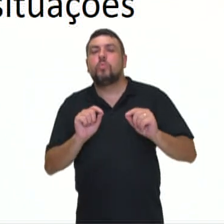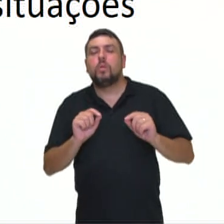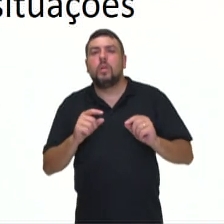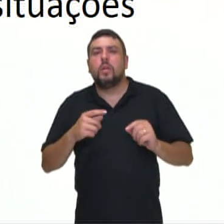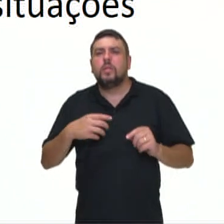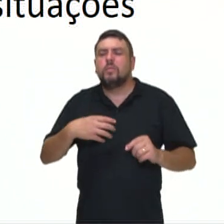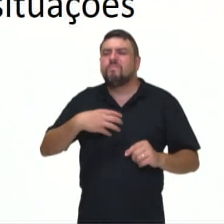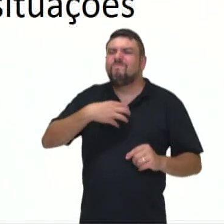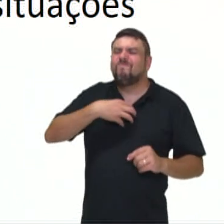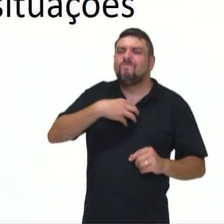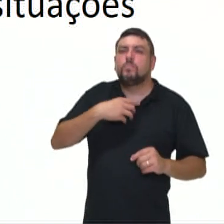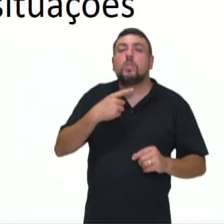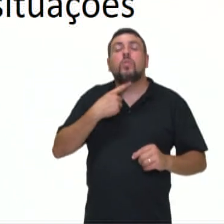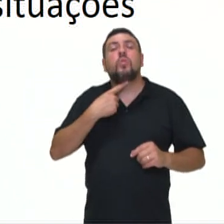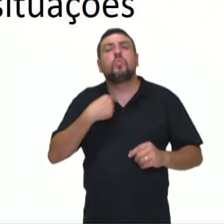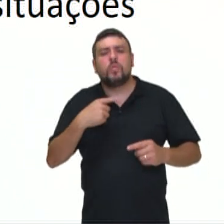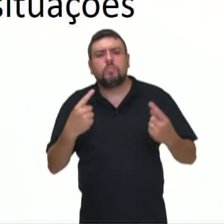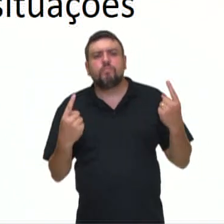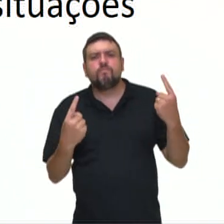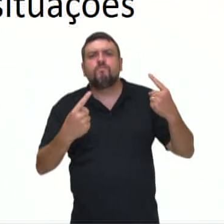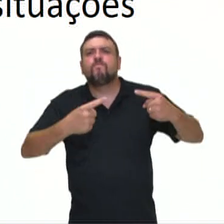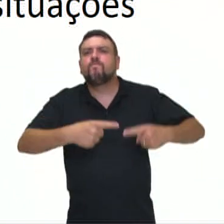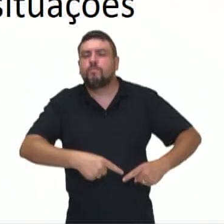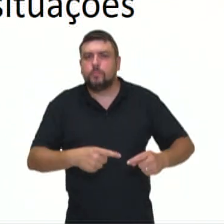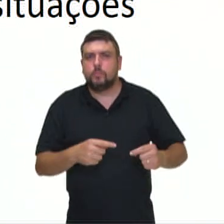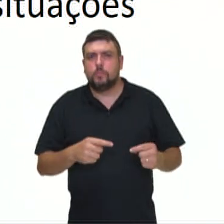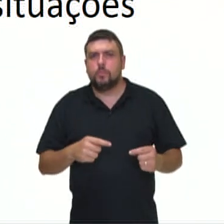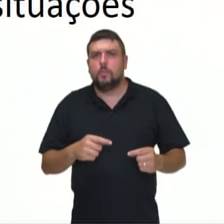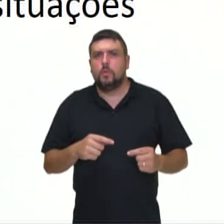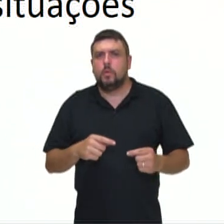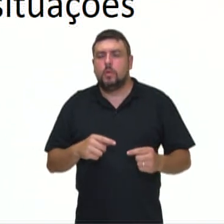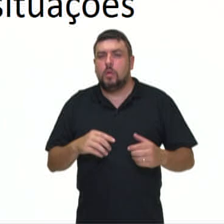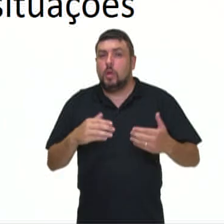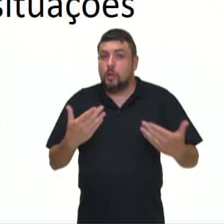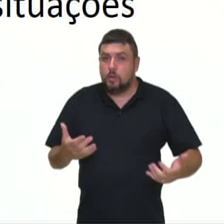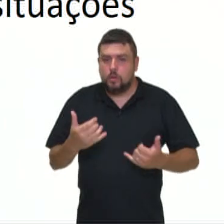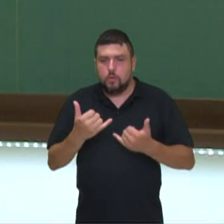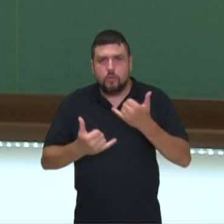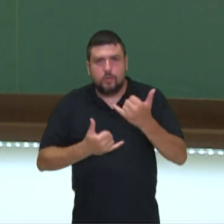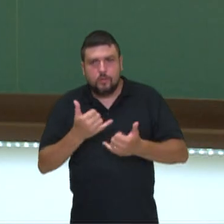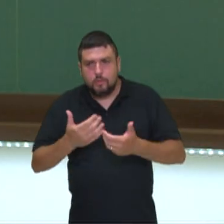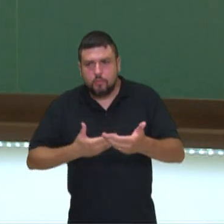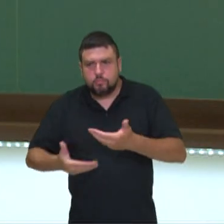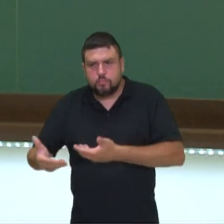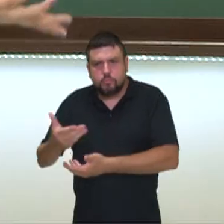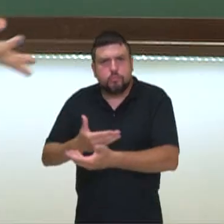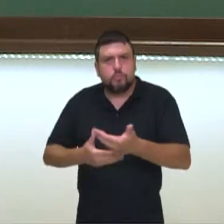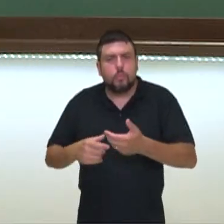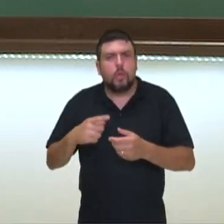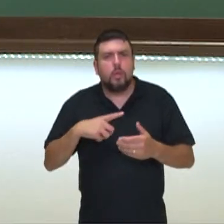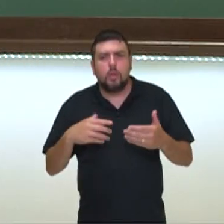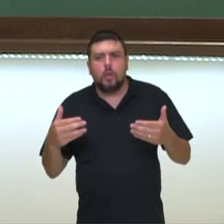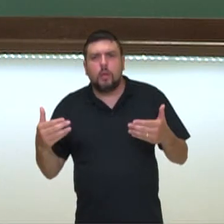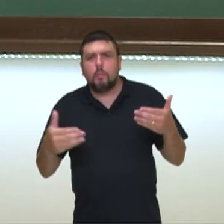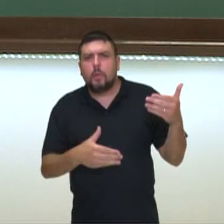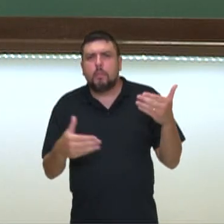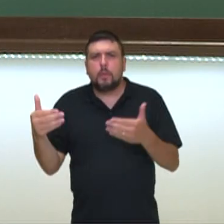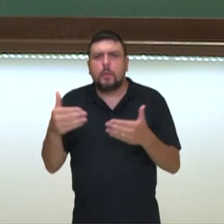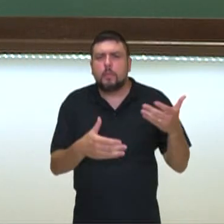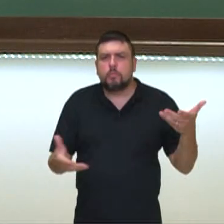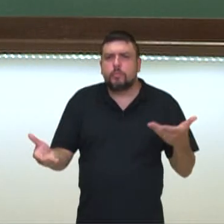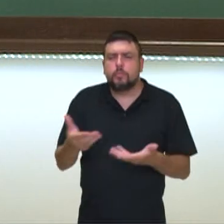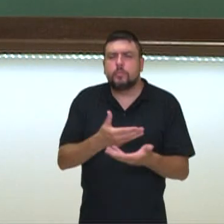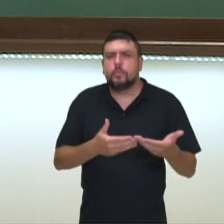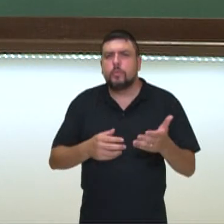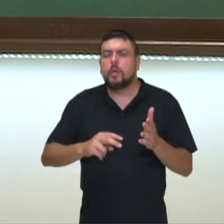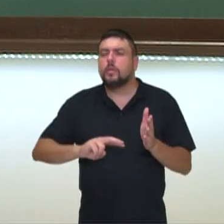competindo. São membros extremamente participativos em situações diversas. O que isso quer dizer? É que